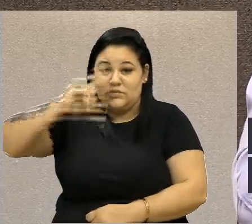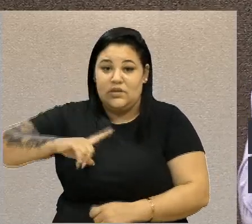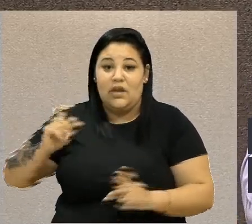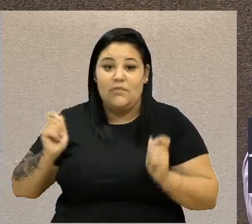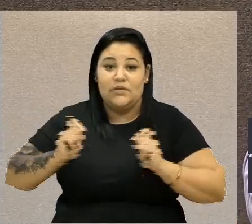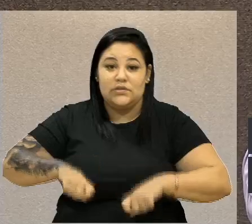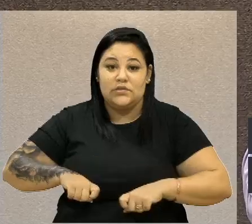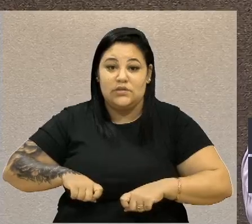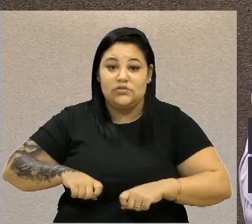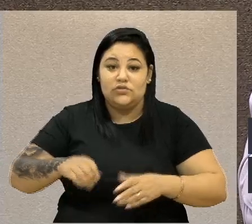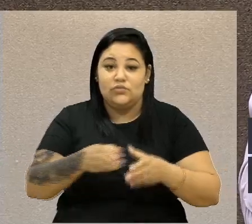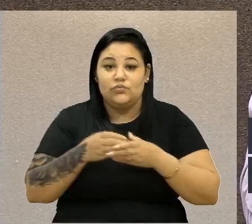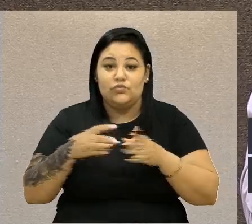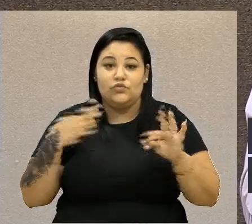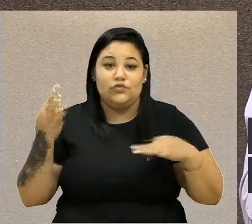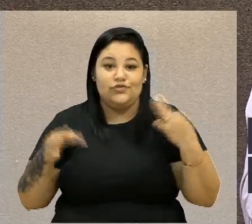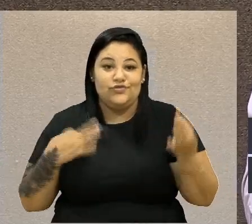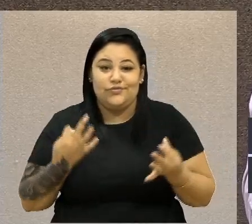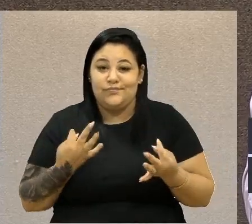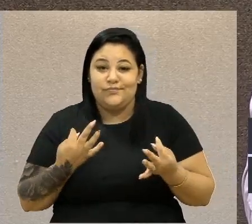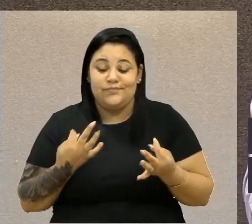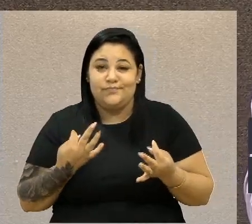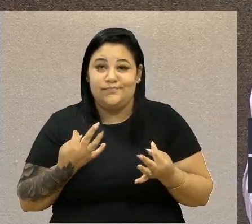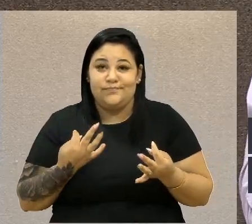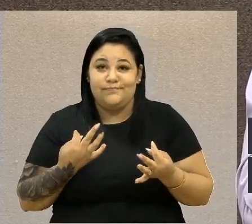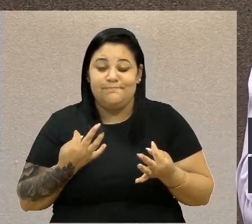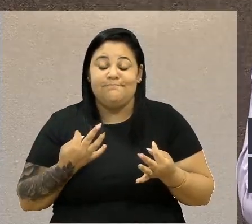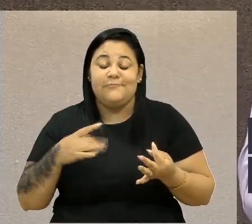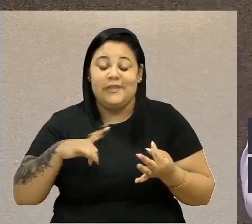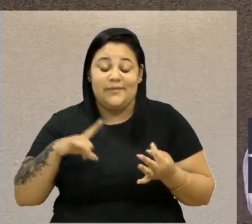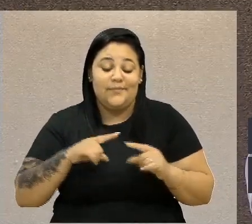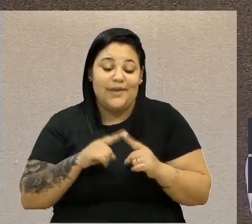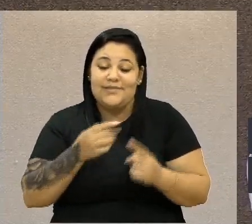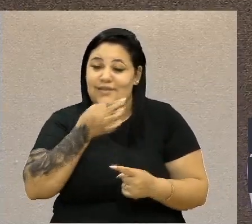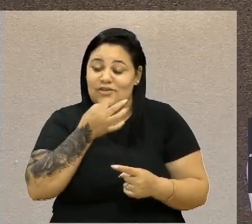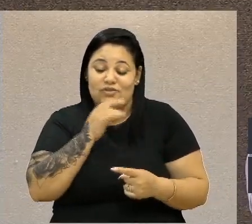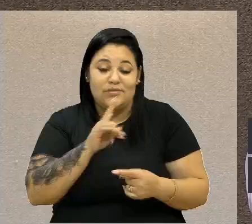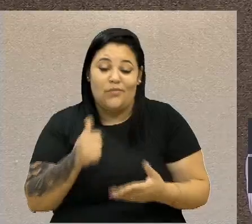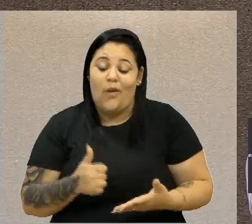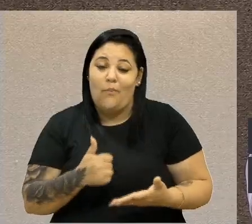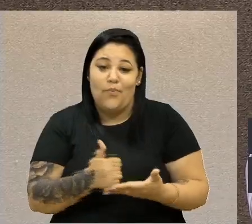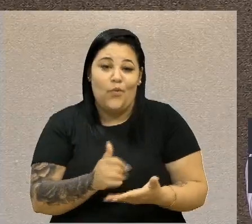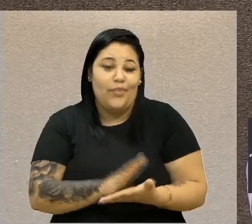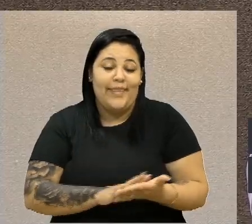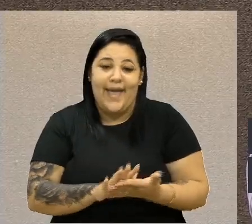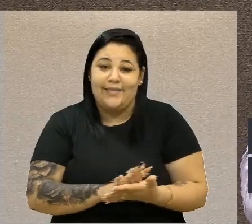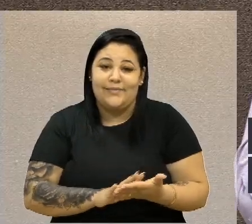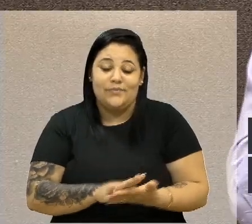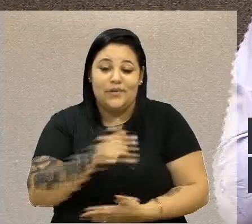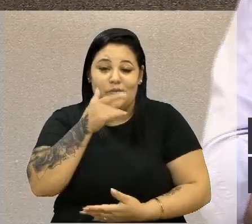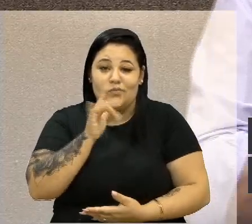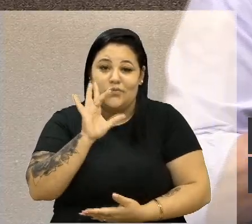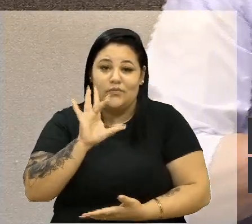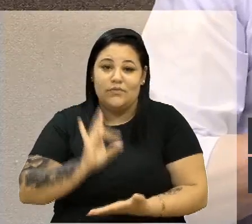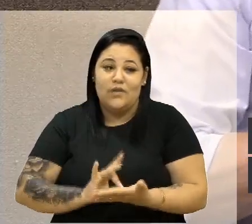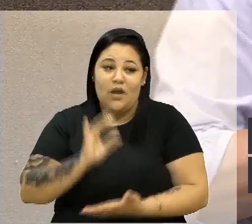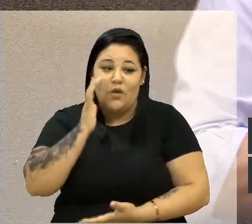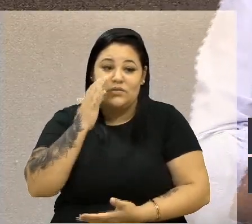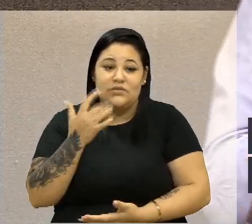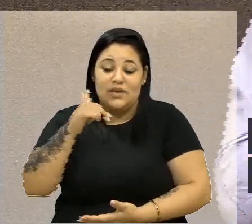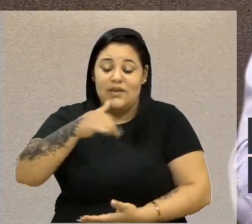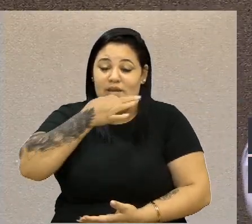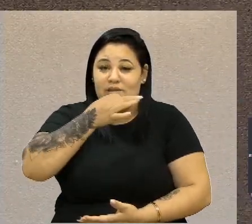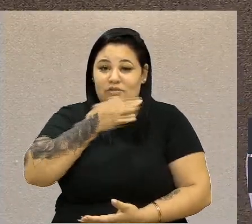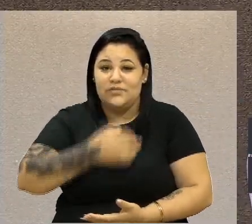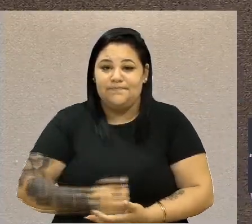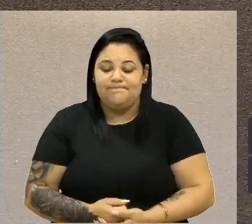turístico absurdo, mas Caxias não explora ou não dá o suporte necessário para que aconteça em Caxias do Sul.